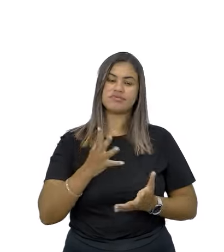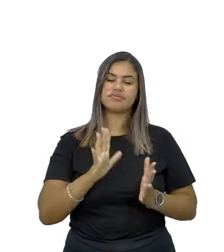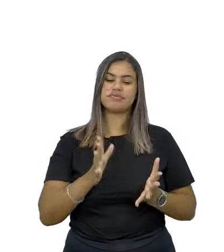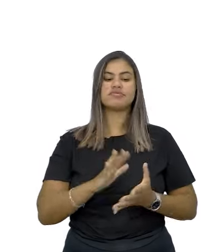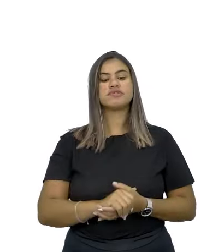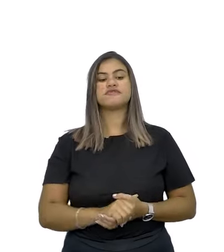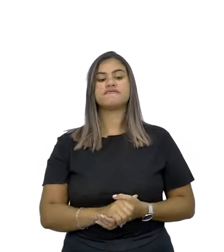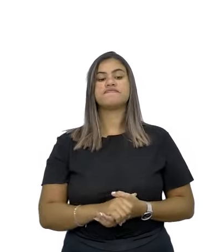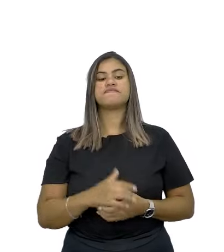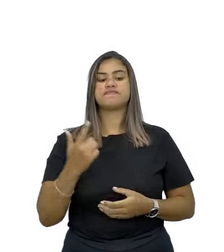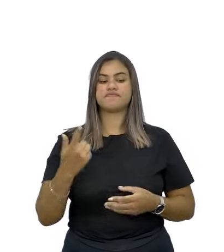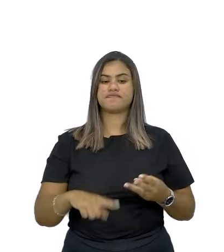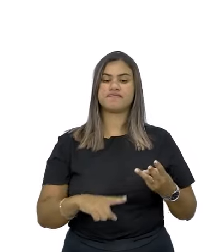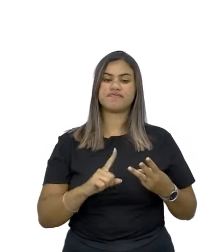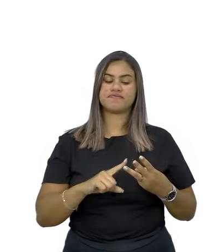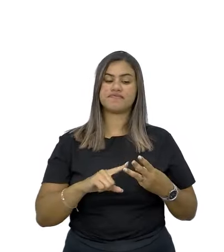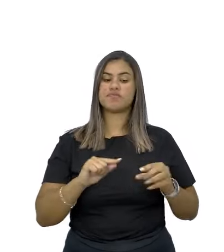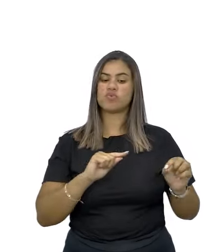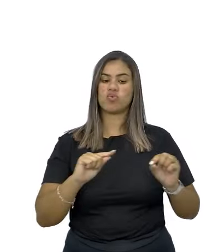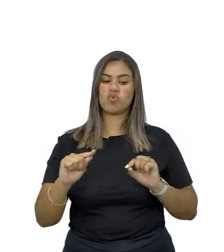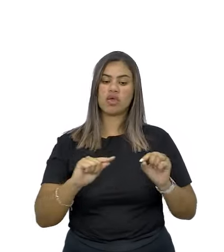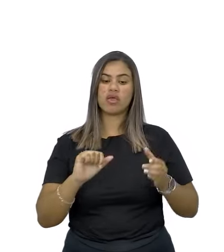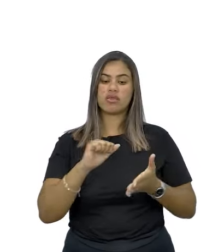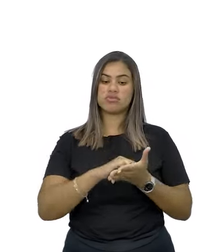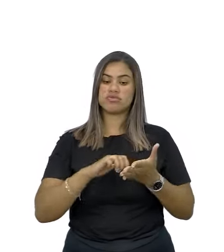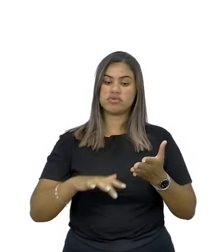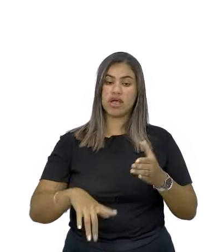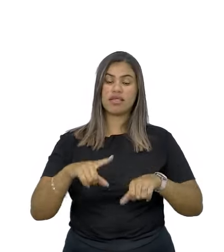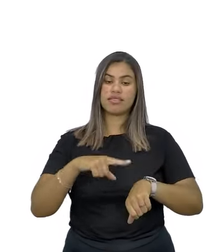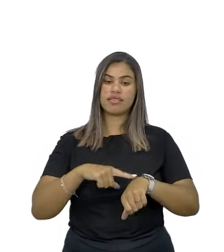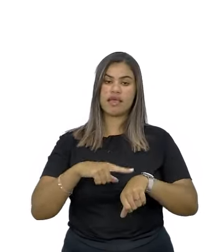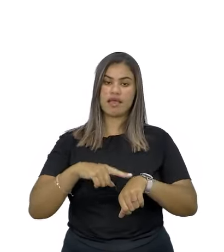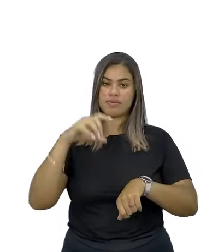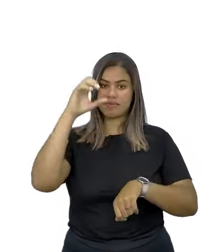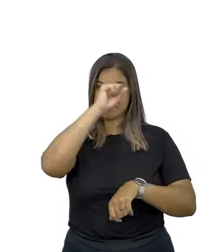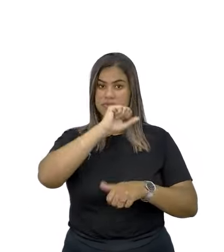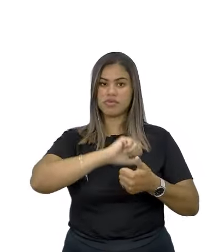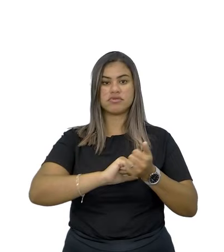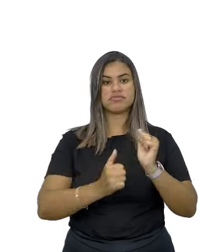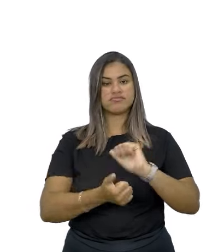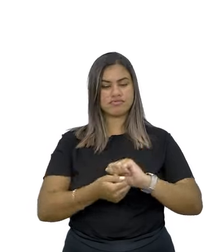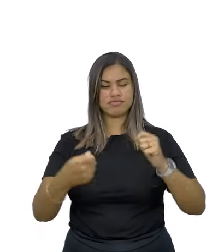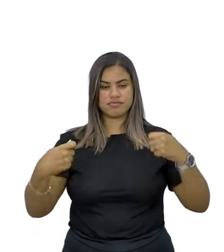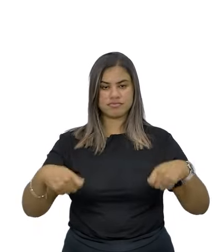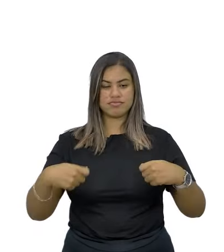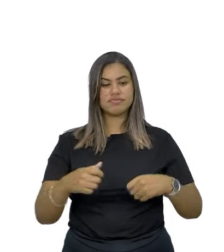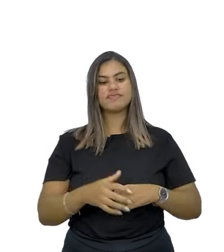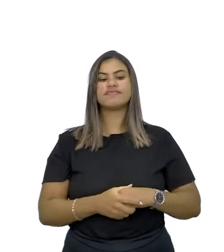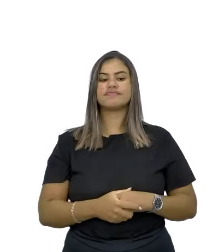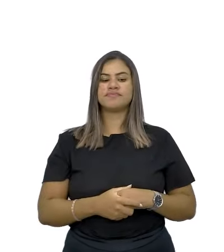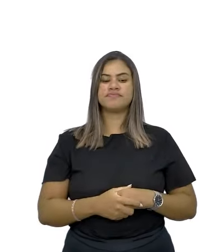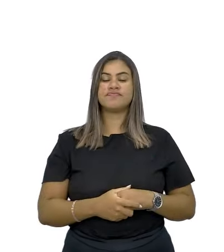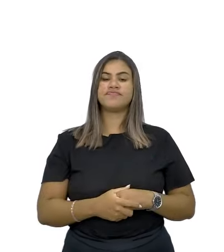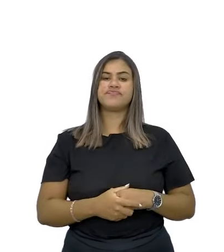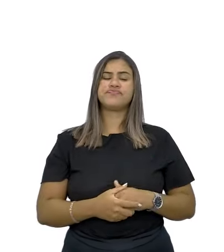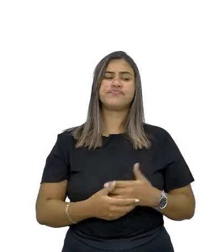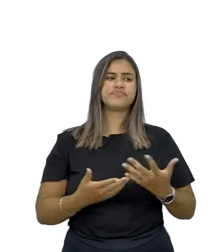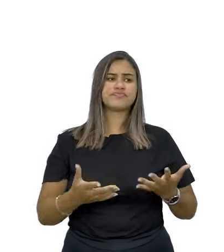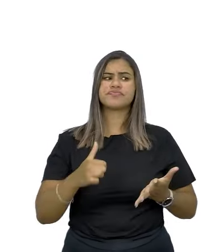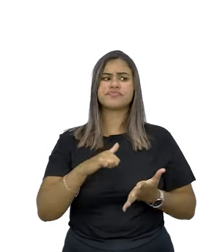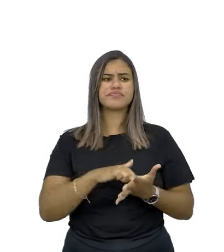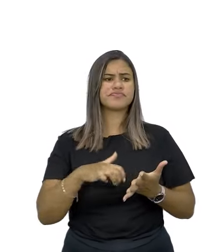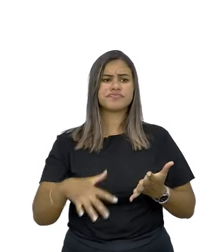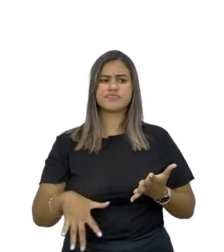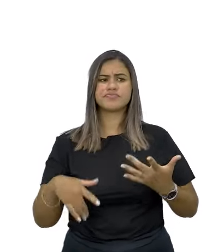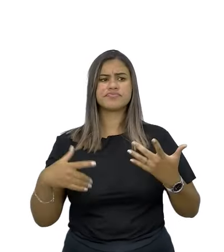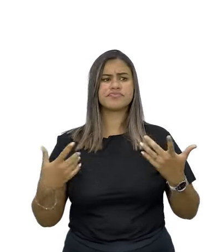vivenciado. Depois, adequar as atividades ao tempo de aprendizagem. Então, quais atividades